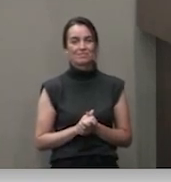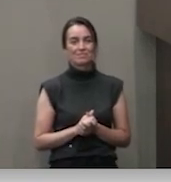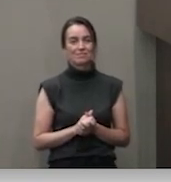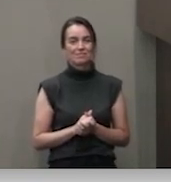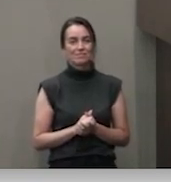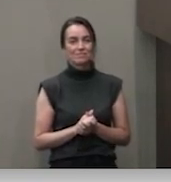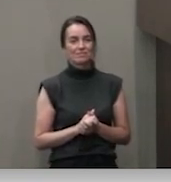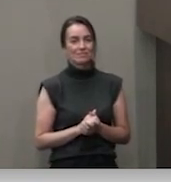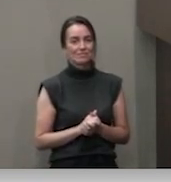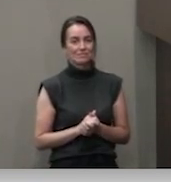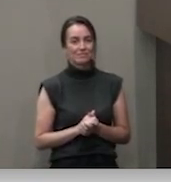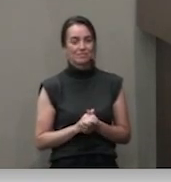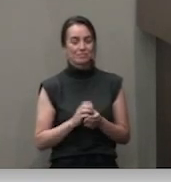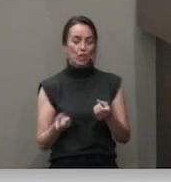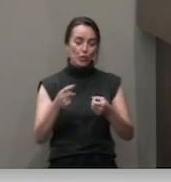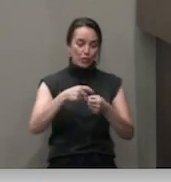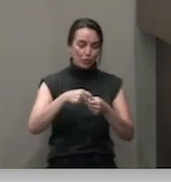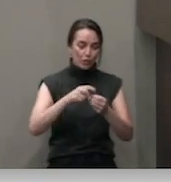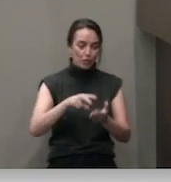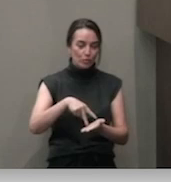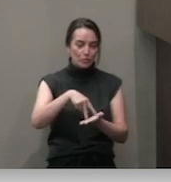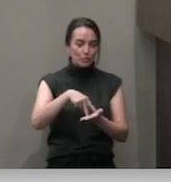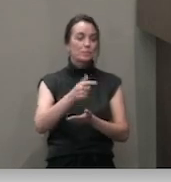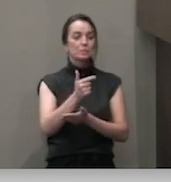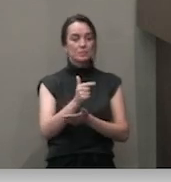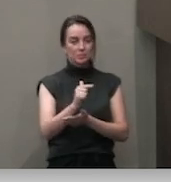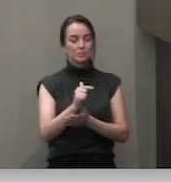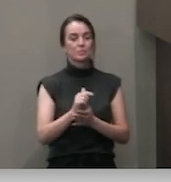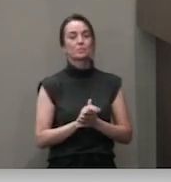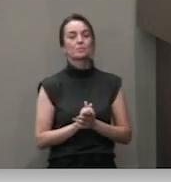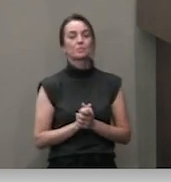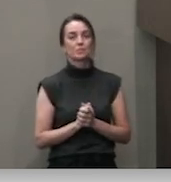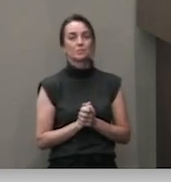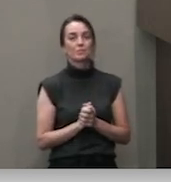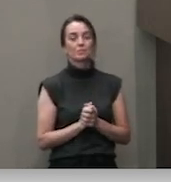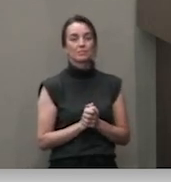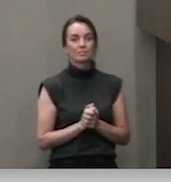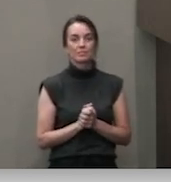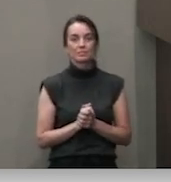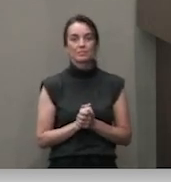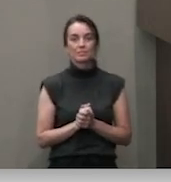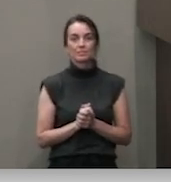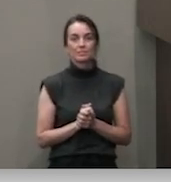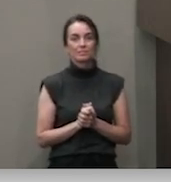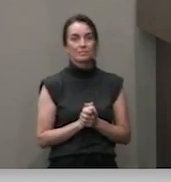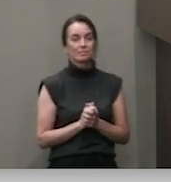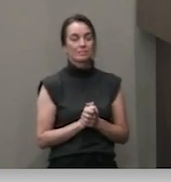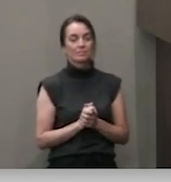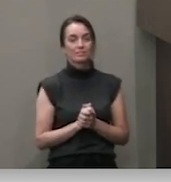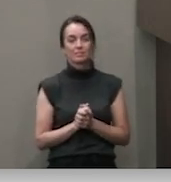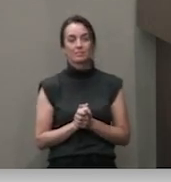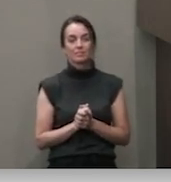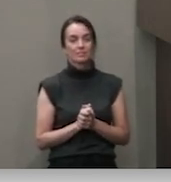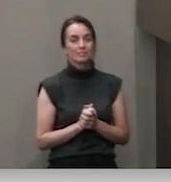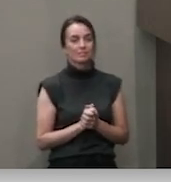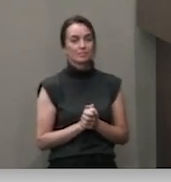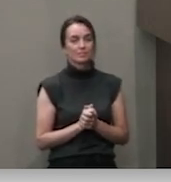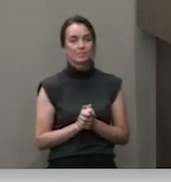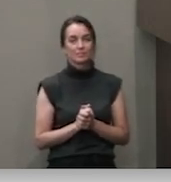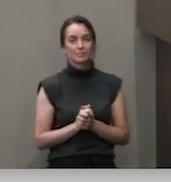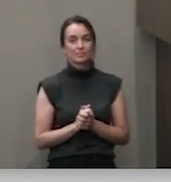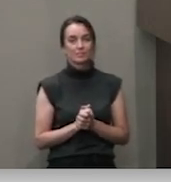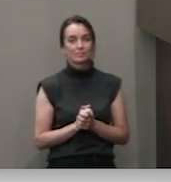Santos retornamos então novamente aqui eh agora vou trazer